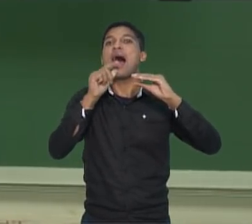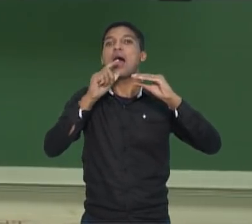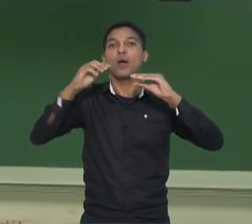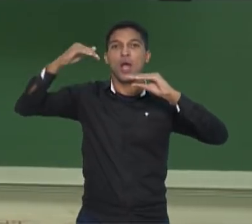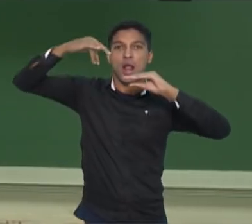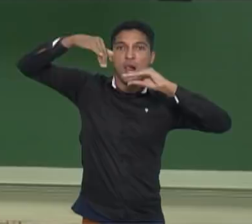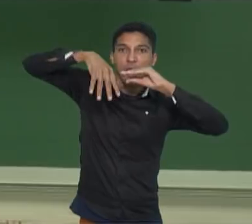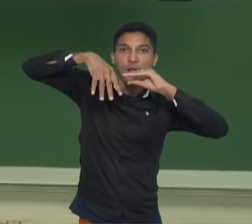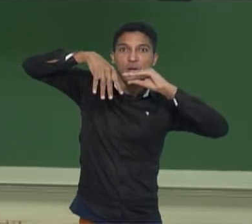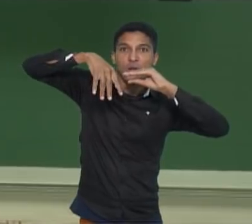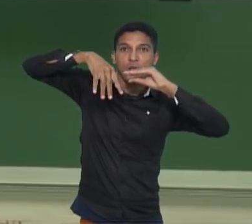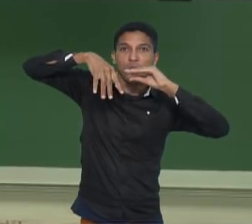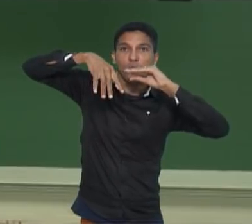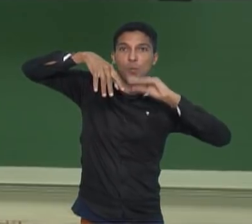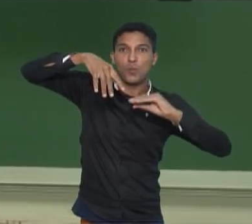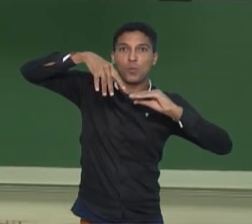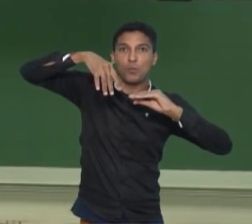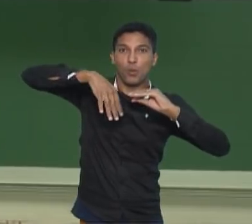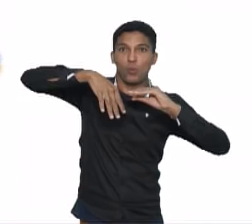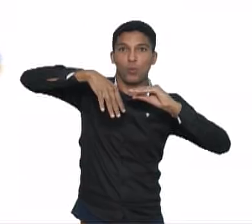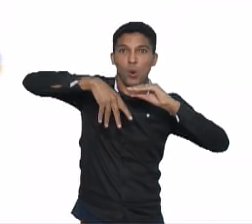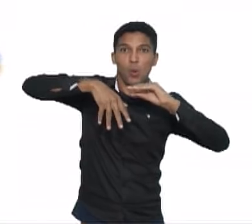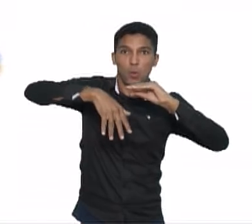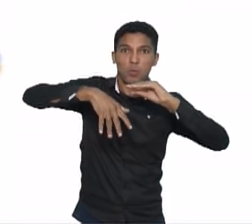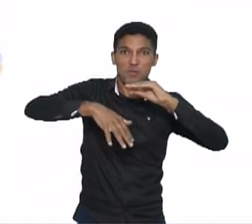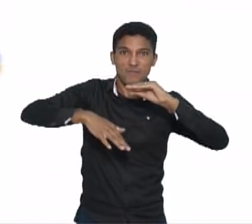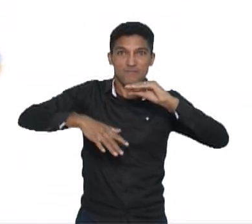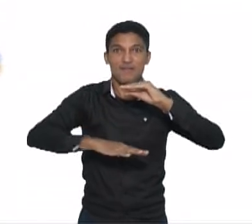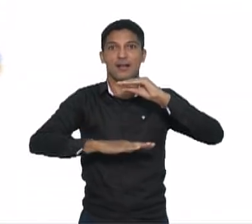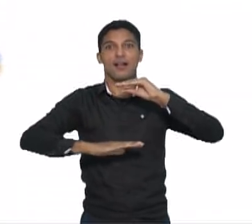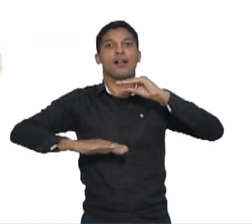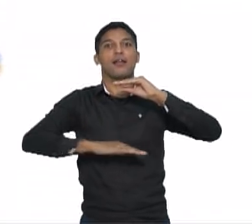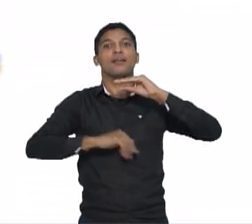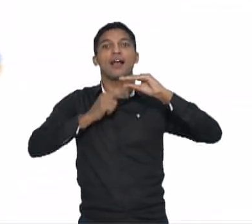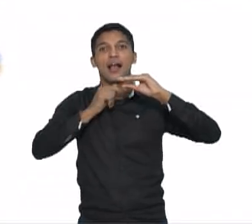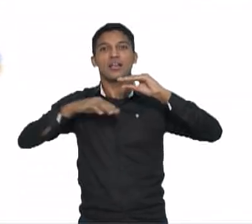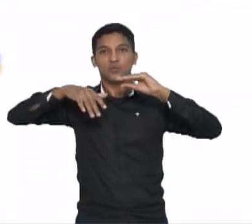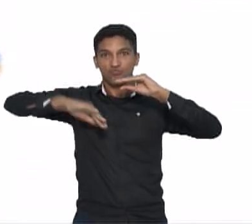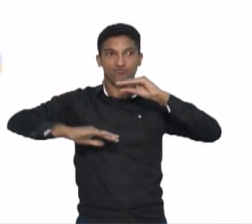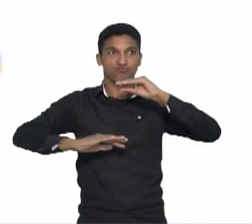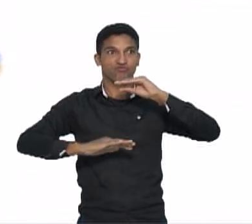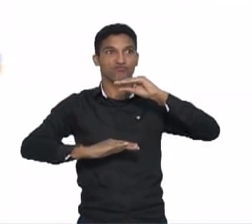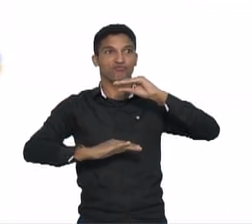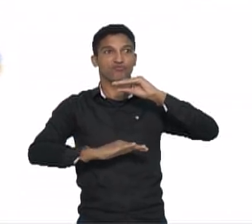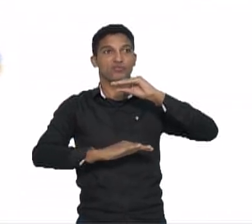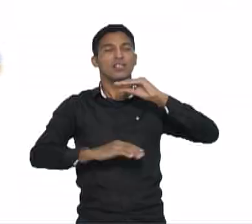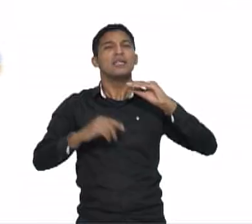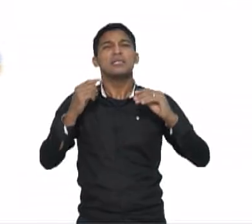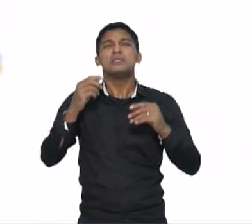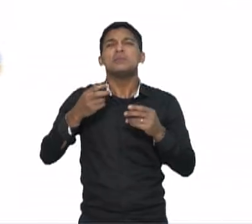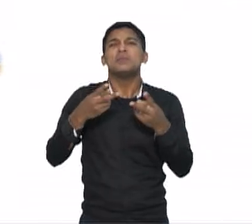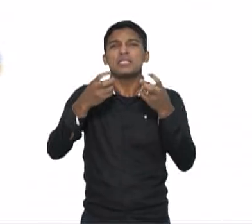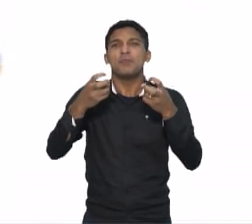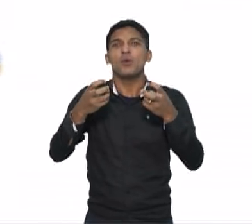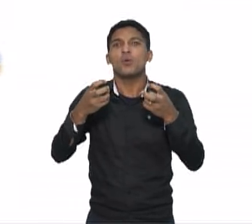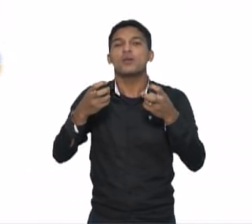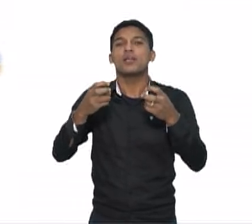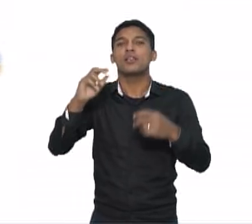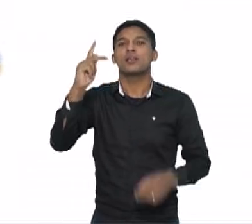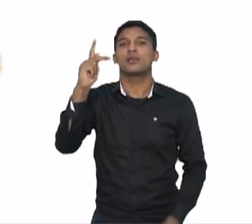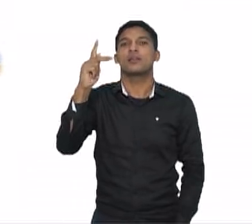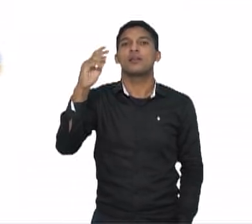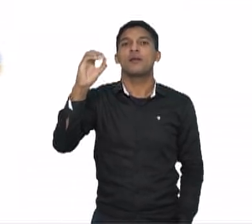até encontrar o lençol de água. Reparem que neste desenho você tem o poço, né? A gente chama de